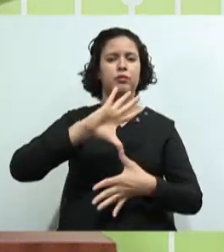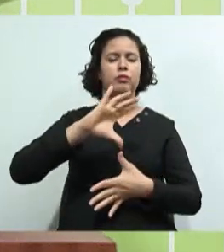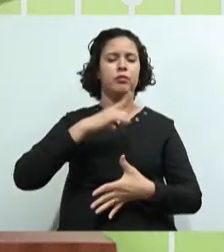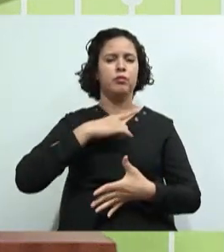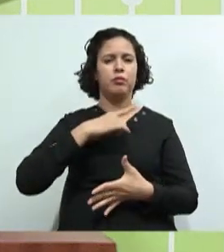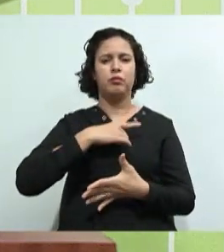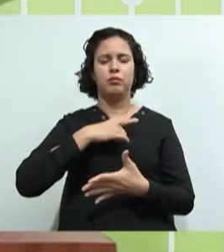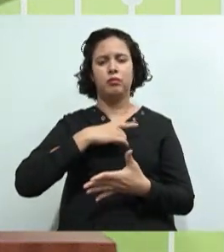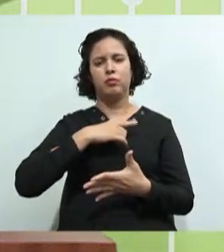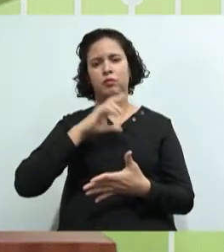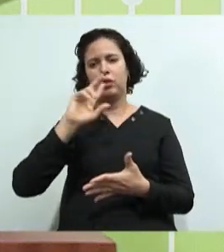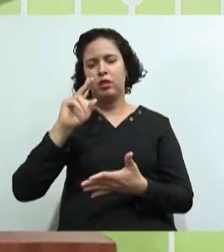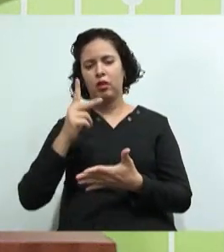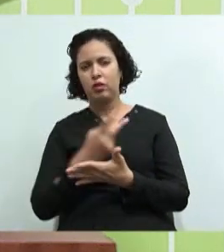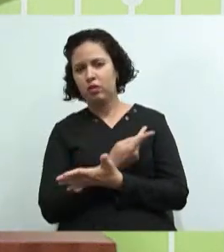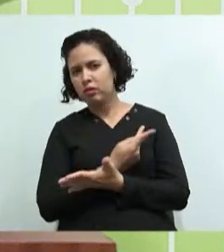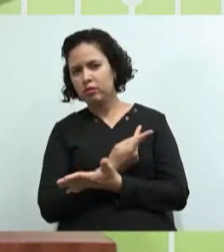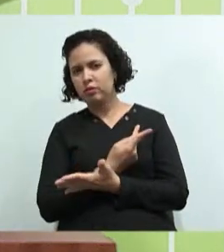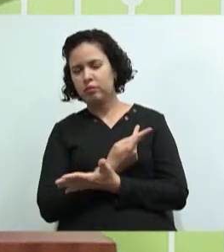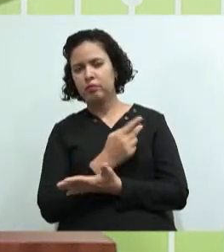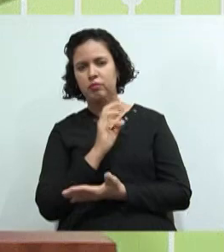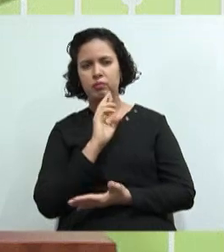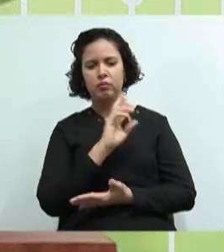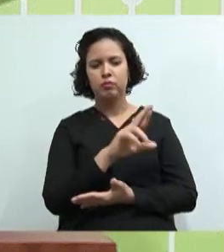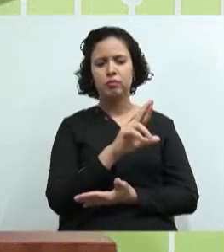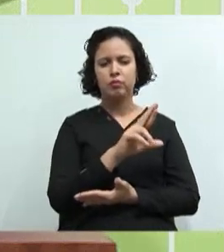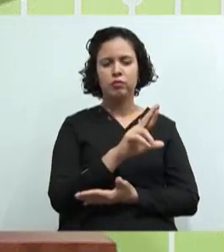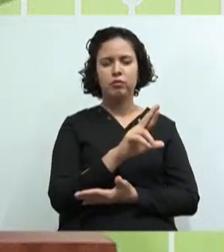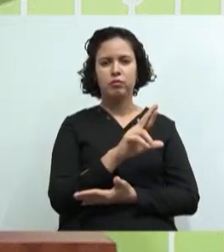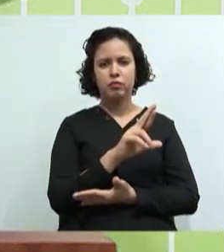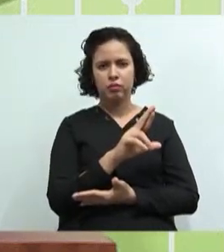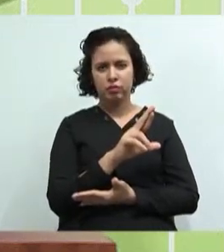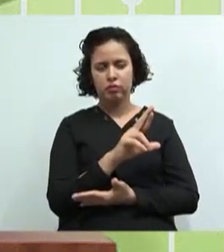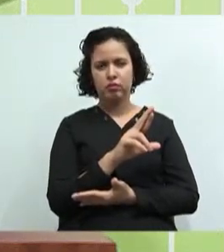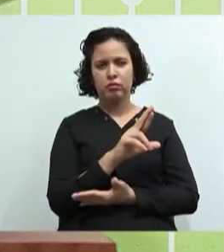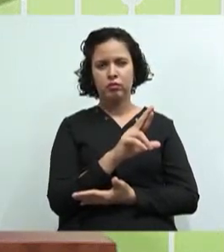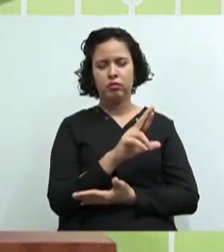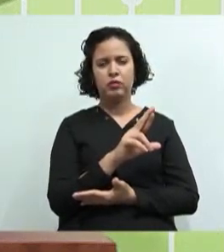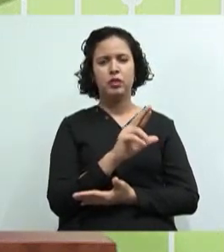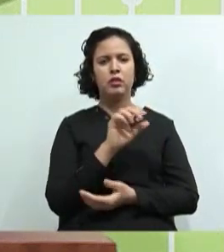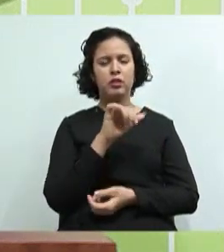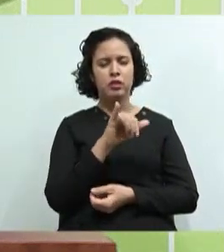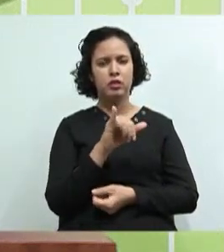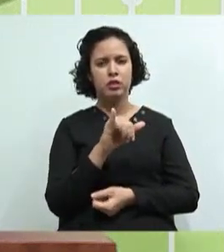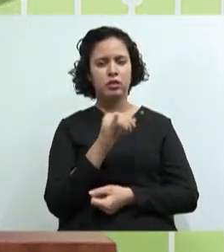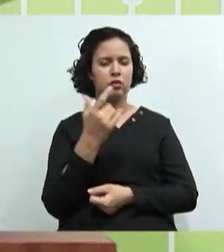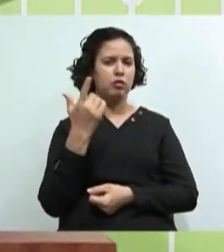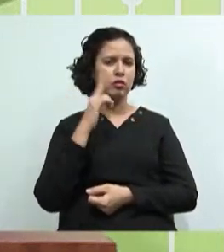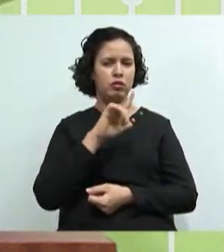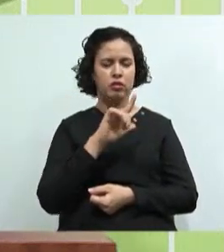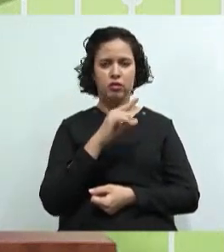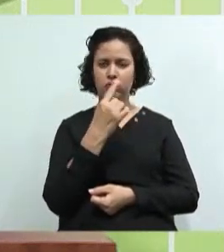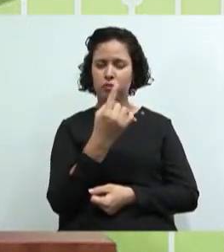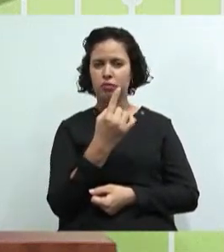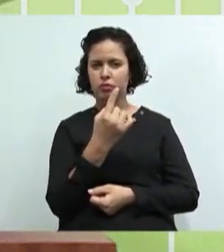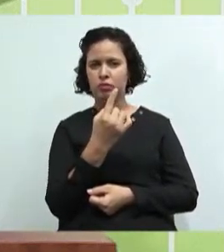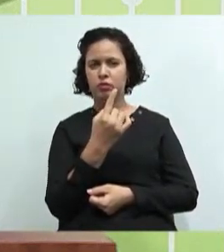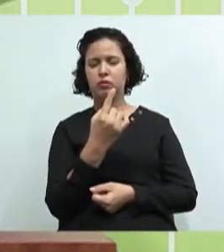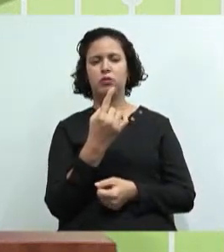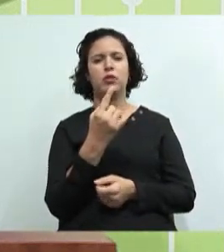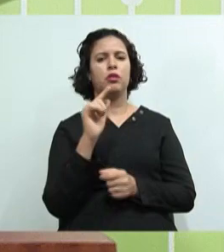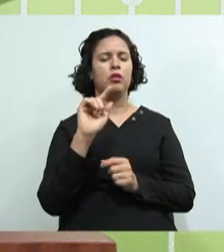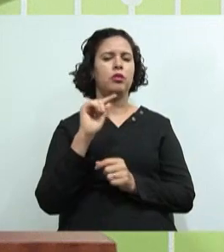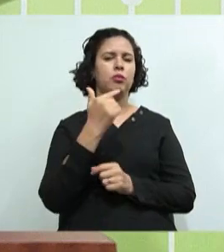efeito? Cada objetivo estratégico, ele tinha uma relação de causa e efeito com o de cima. Se eu alcançasse aqui embaixo, automaticamente